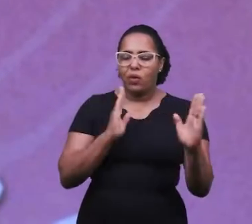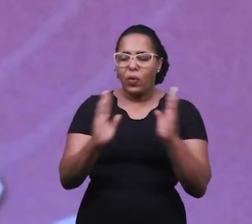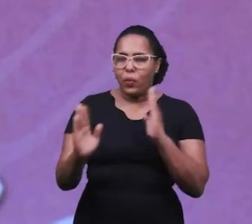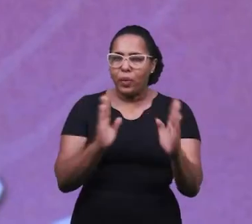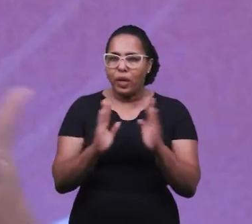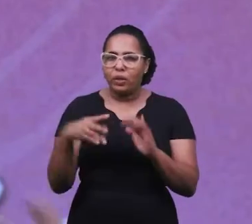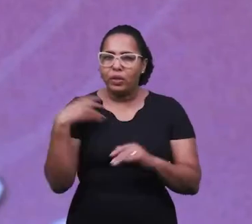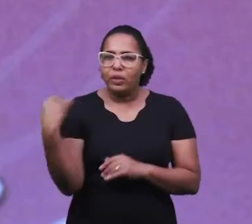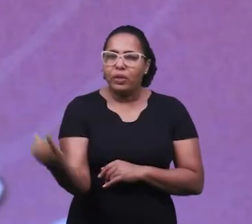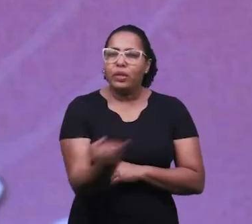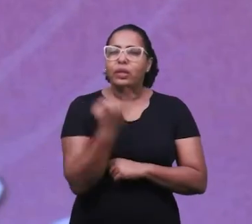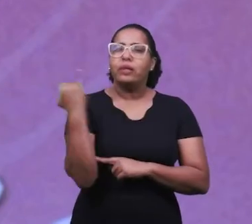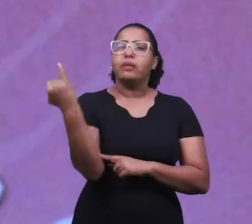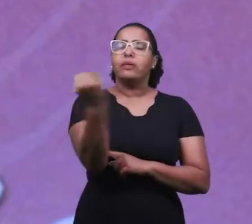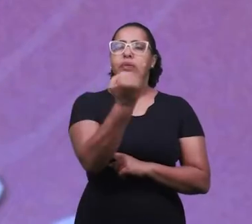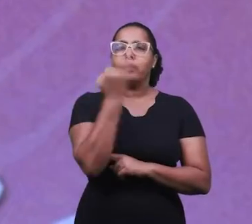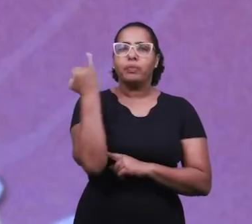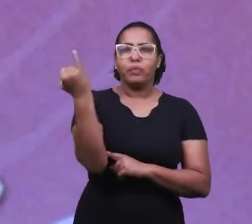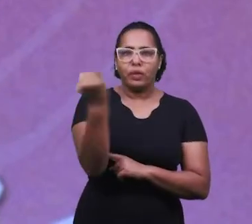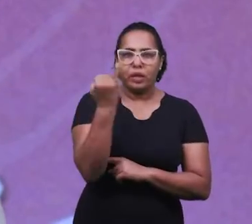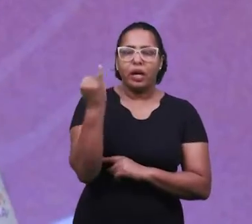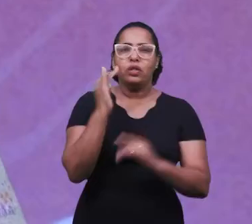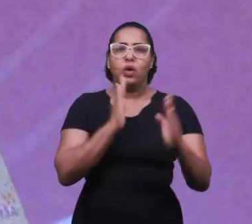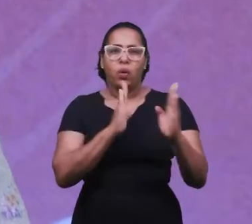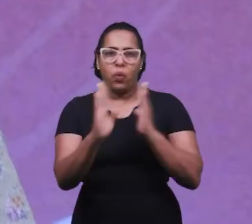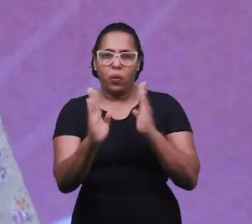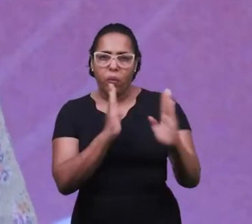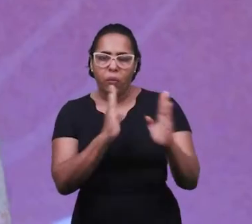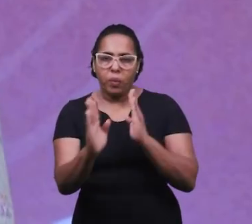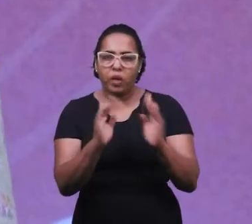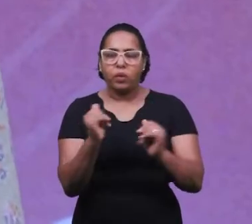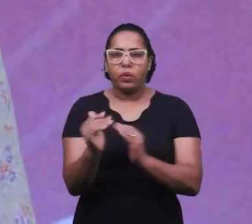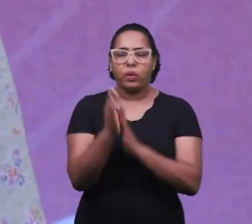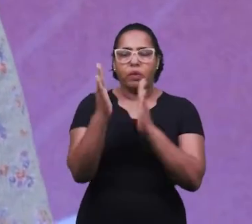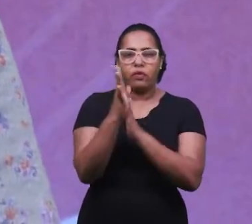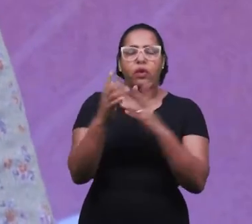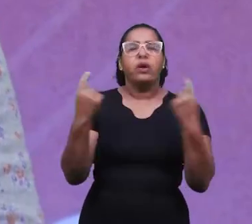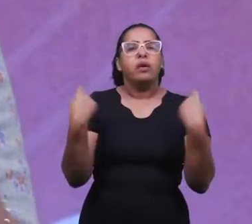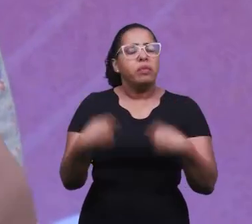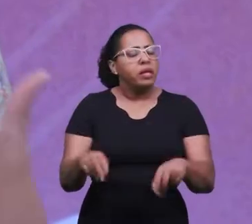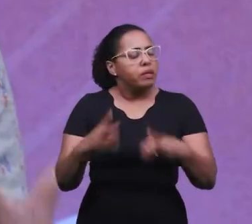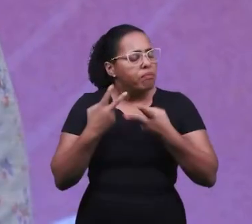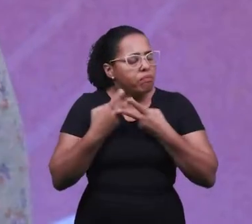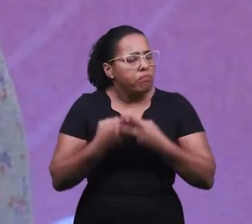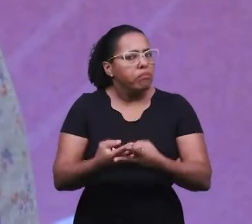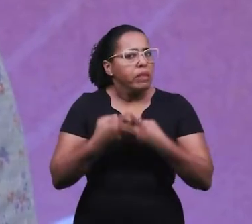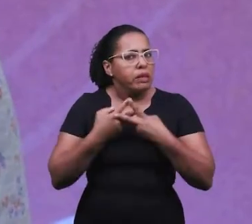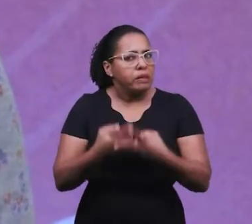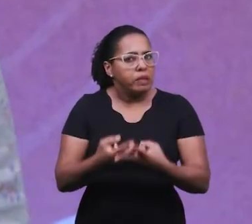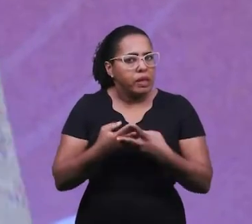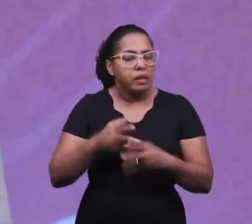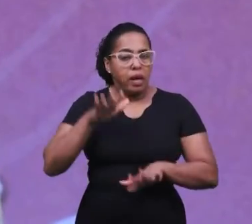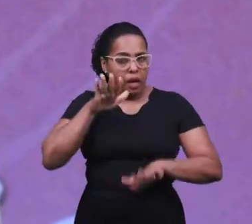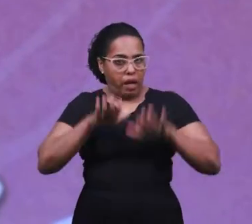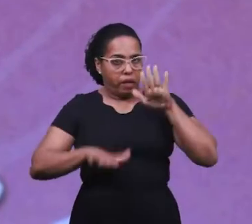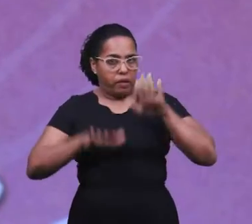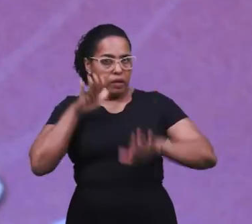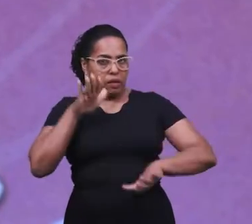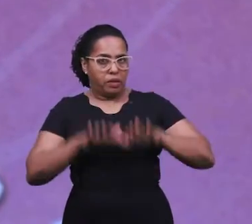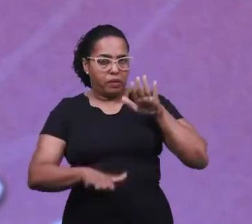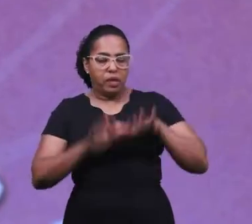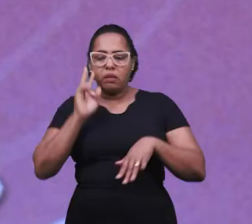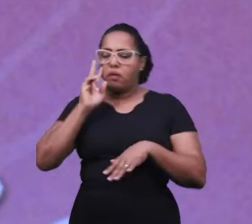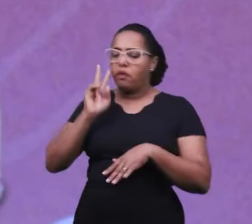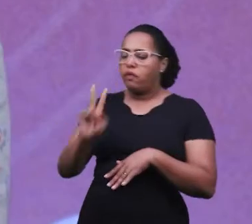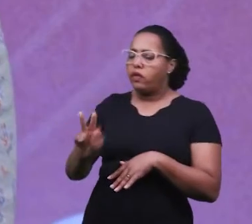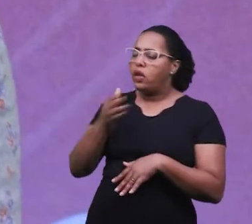como um momento de extrema importância, como um momento onde, em relação ao louvor, devemos ter paciência. Muitas vezes,